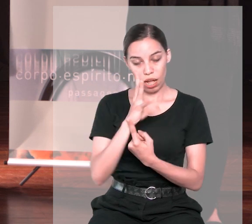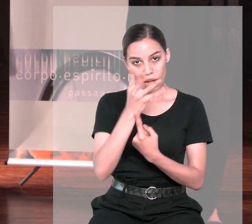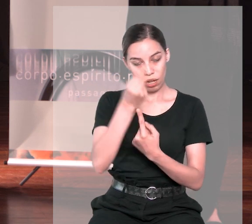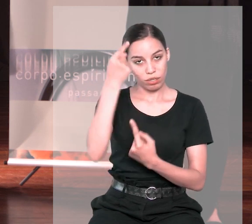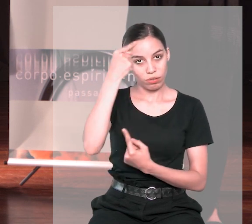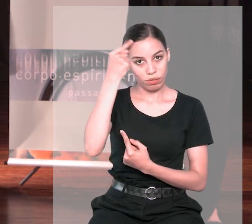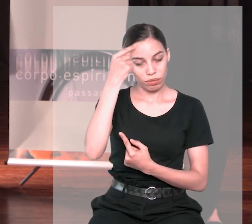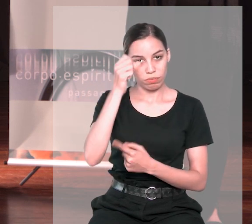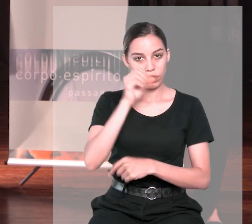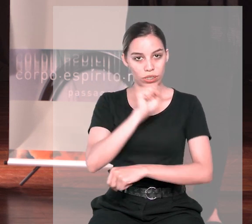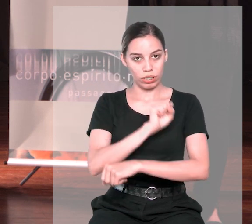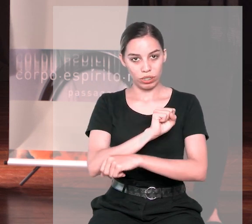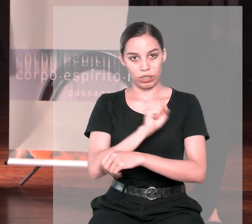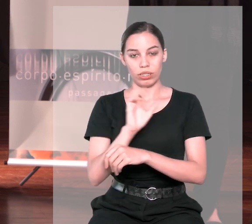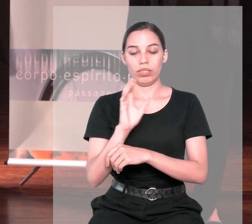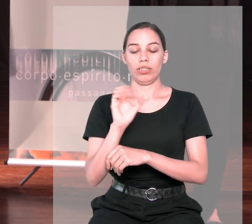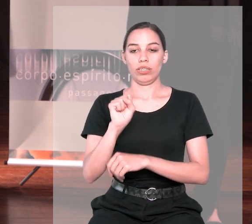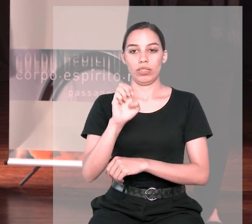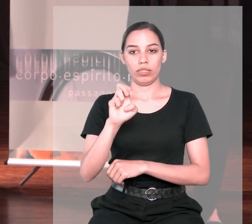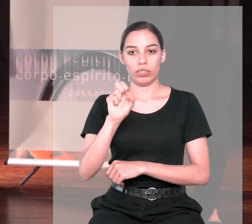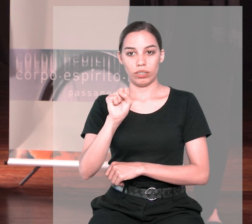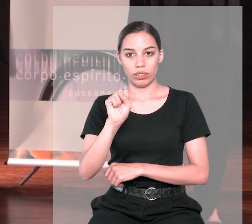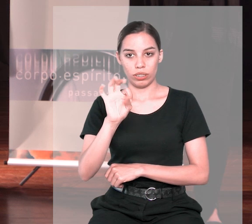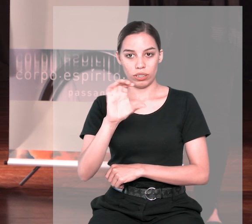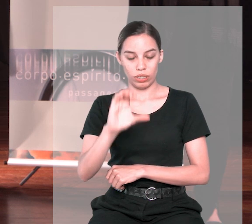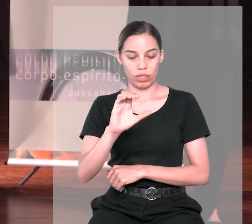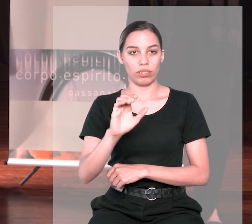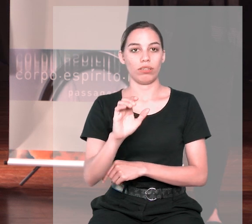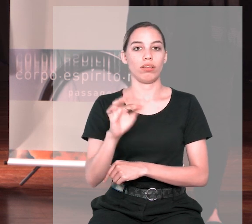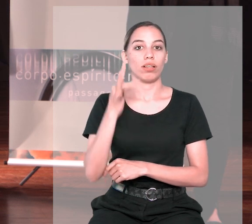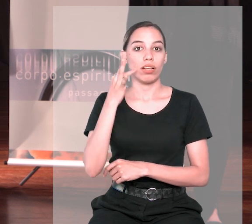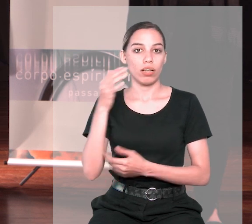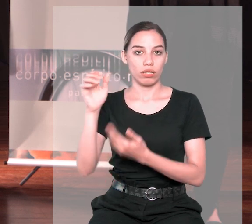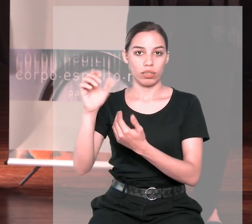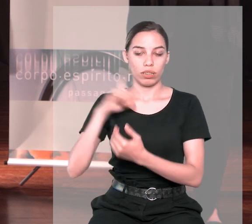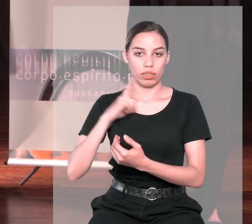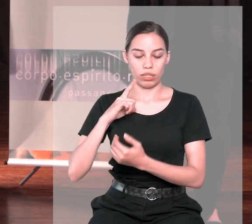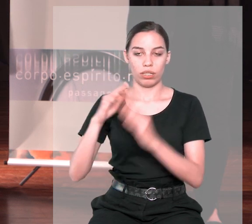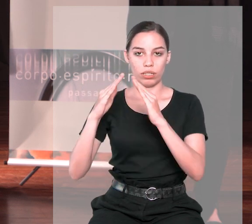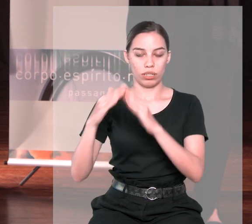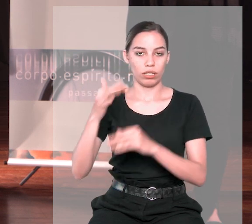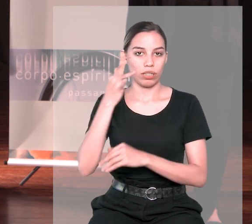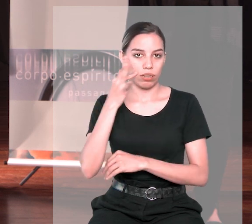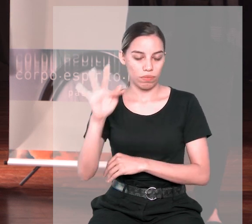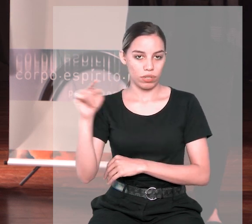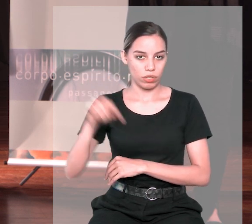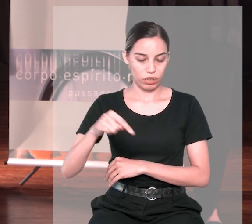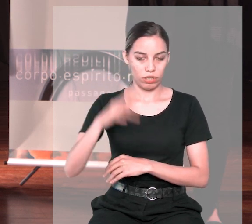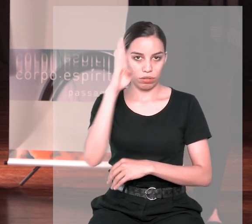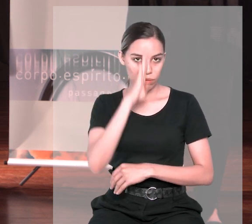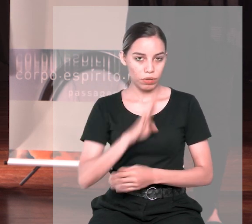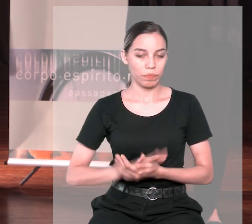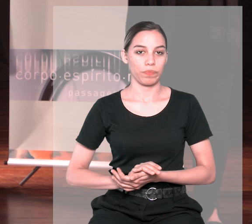o SESC, com o apoio institucional da Embaixada da França no Brasil. Apoio cultural da Diretoria